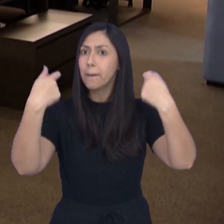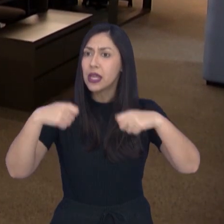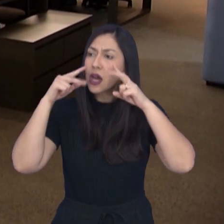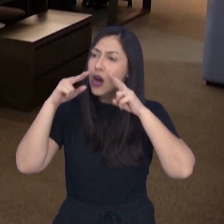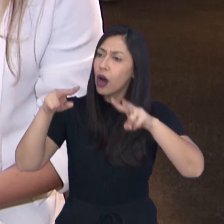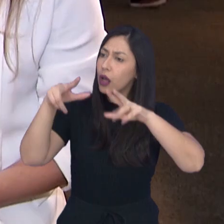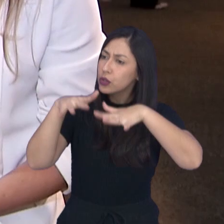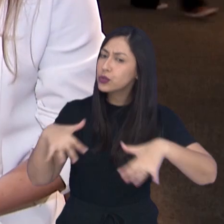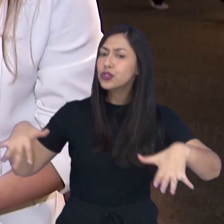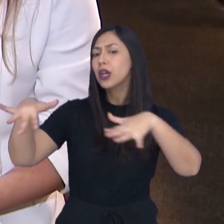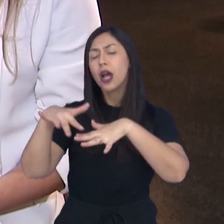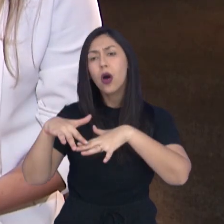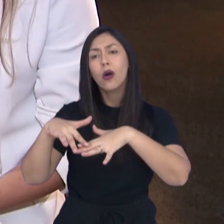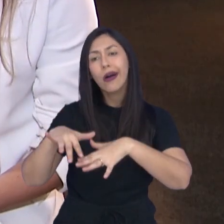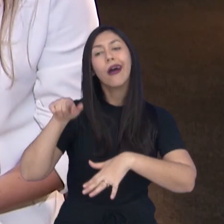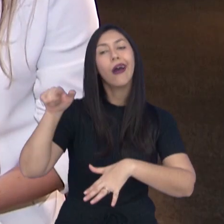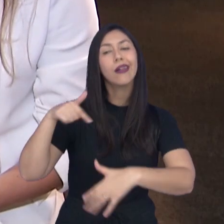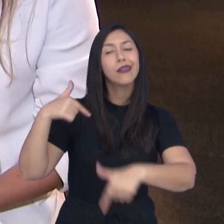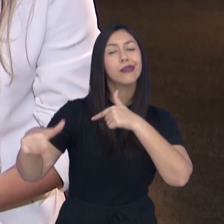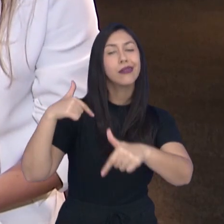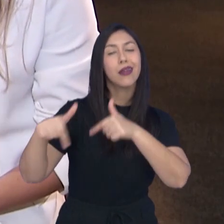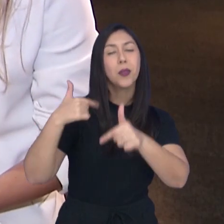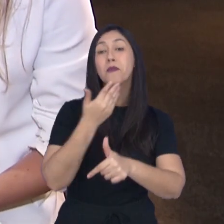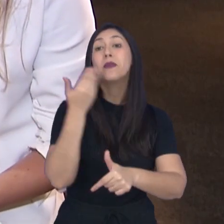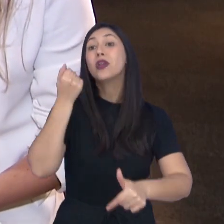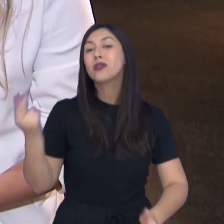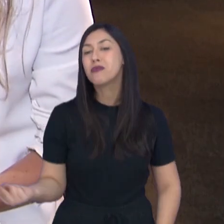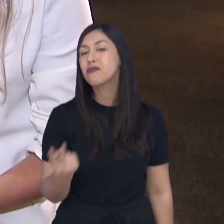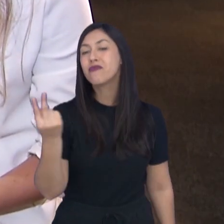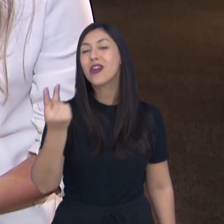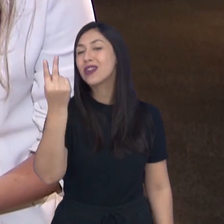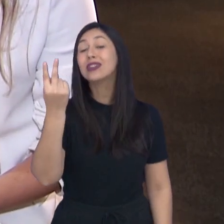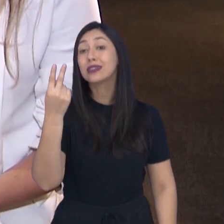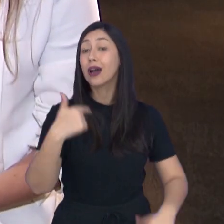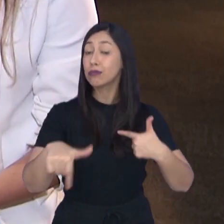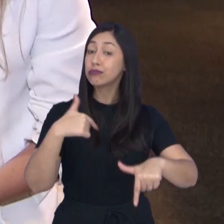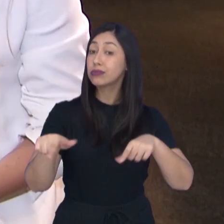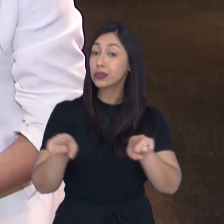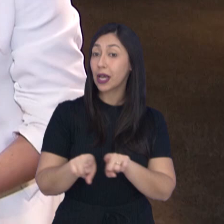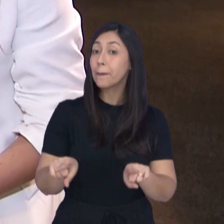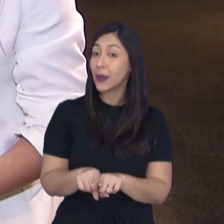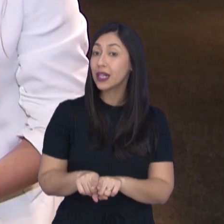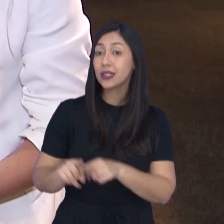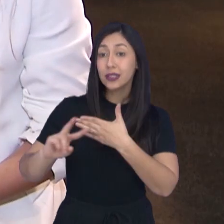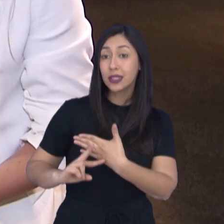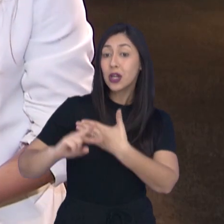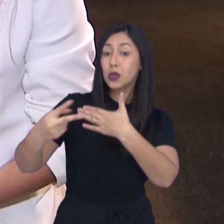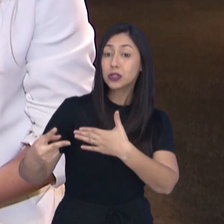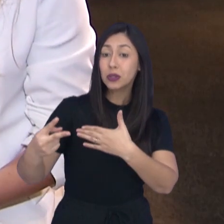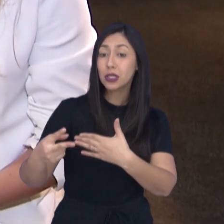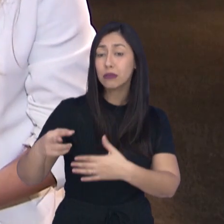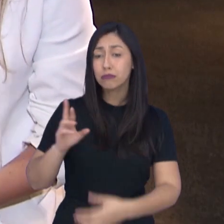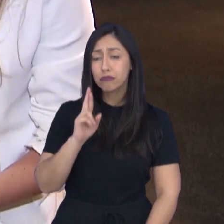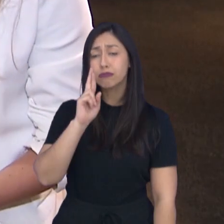ele feliz, que ele com certeza ele vai conseguir contribuir e valorizar muito mais aquele trabalho, né, que faz ele conseguir ter lá fora uma